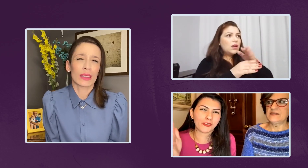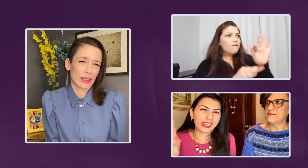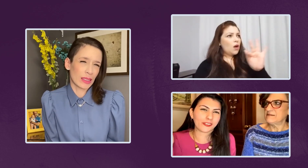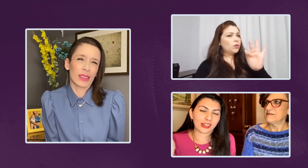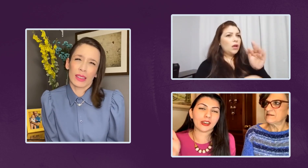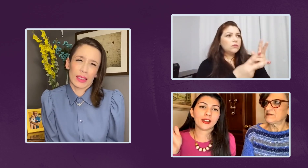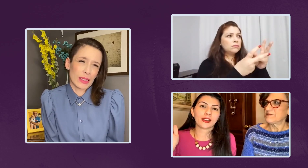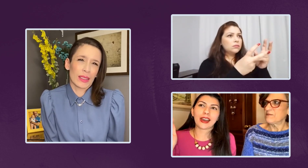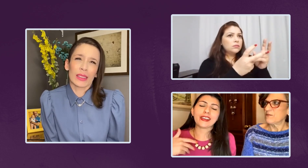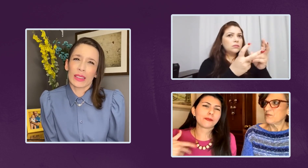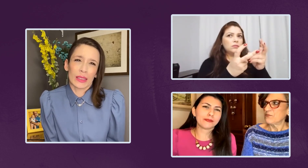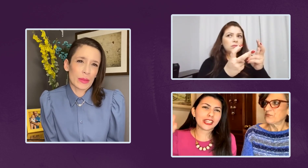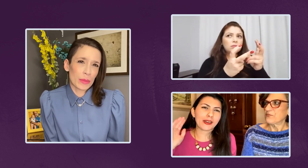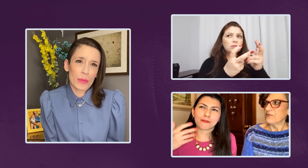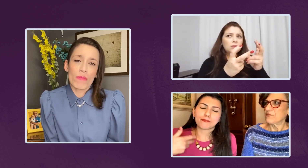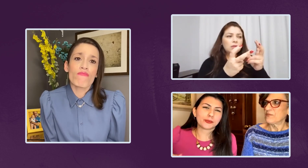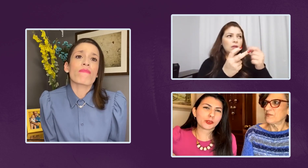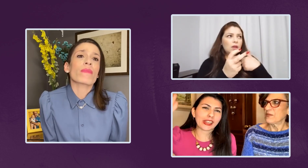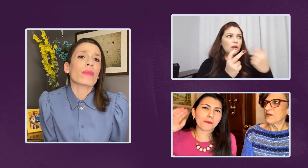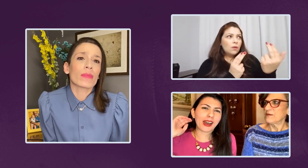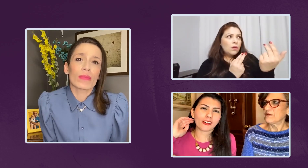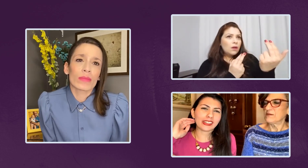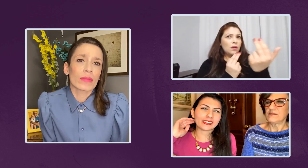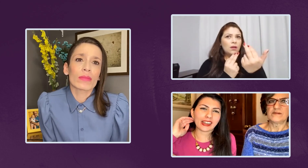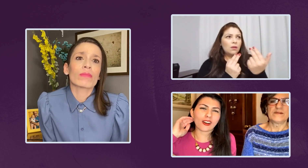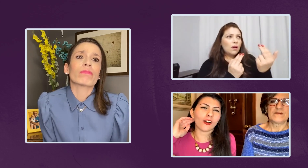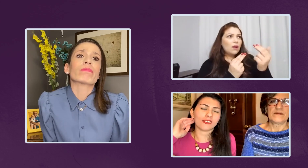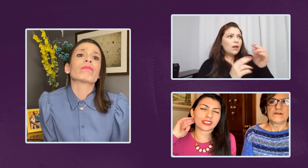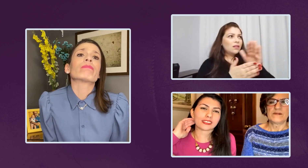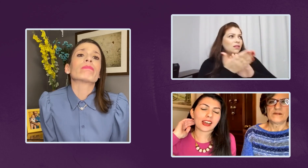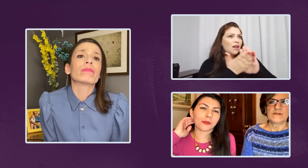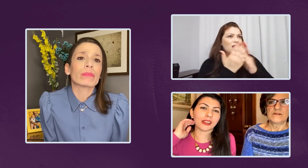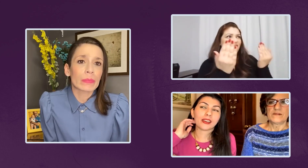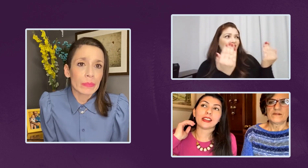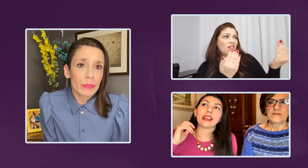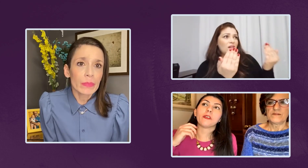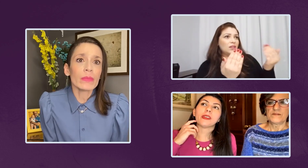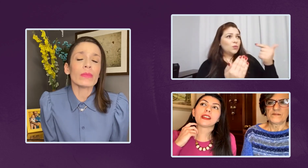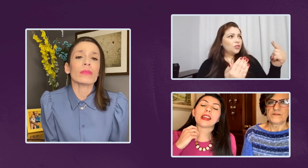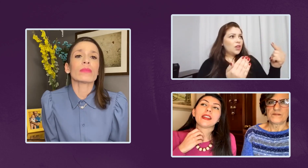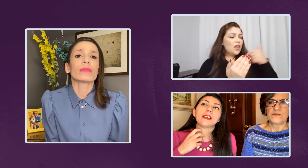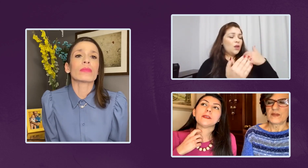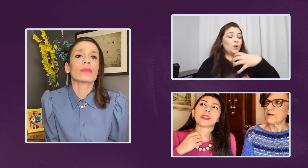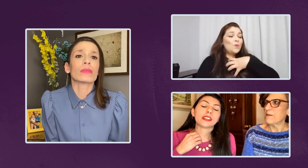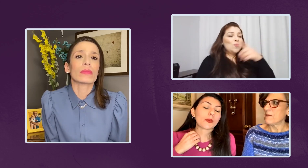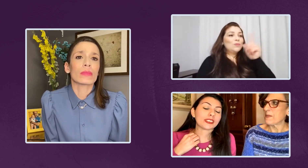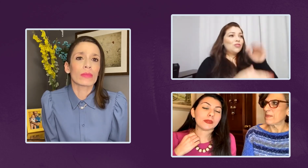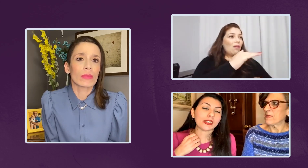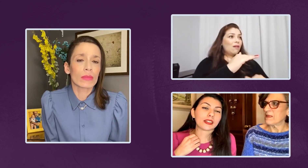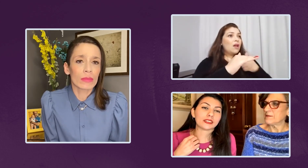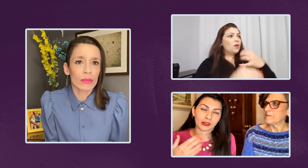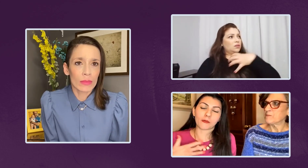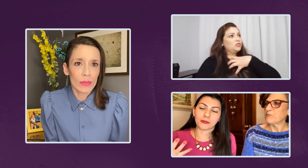boba, frívola, aí eu chutei o balde e entrei na onda, sabe? E aí eu vi que chama